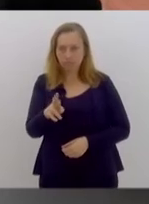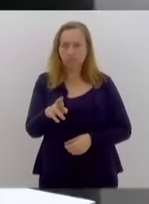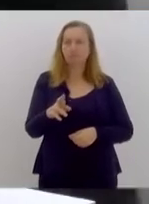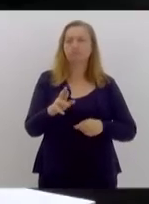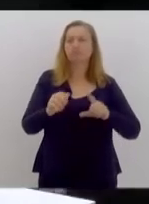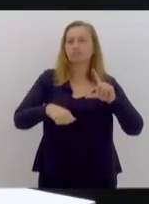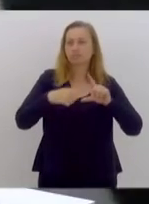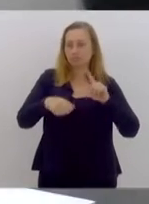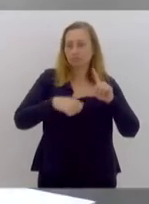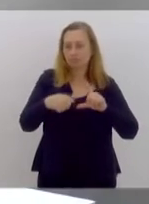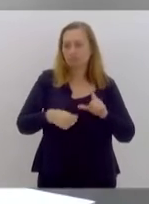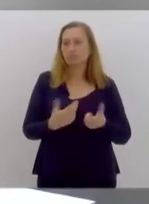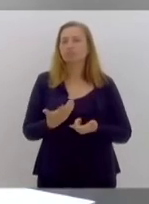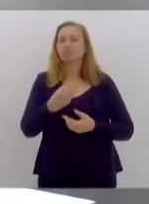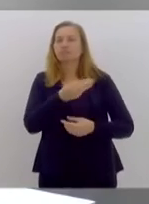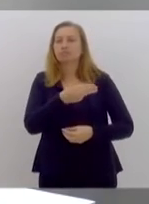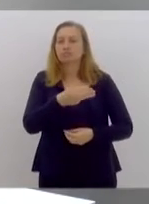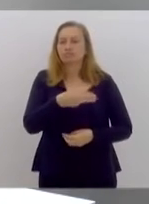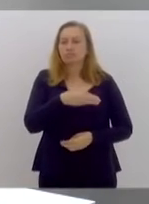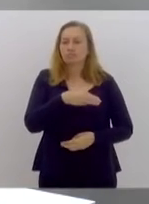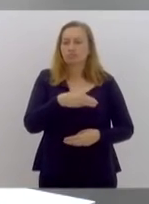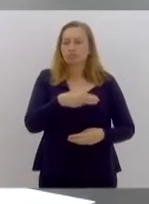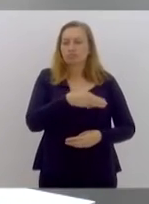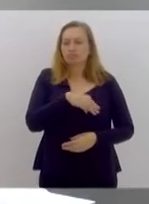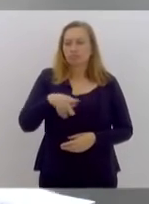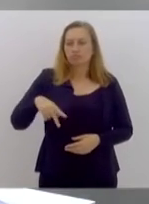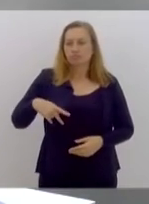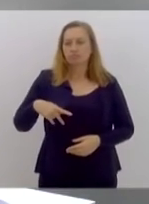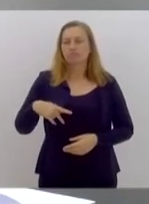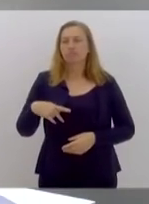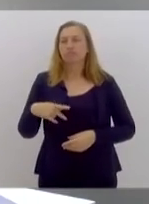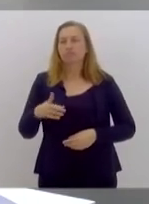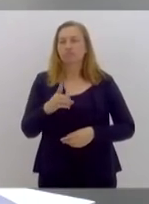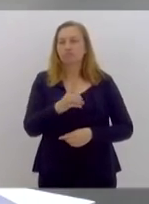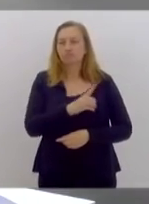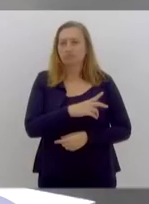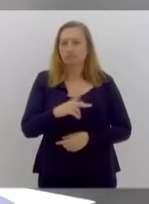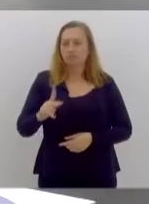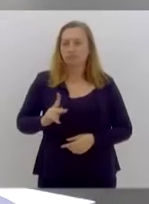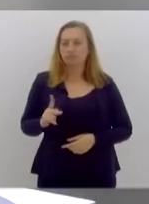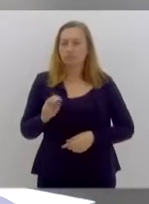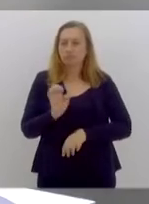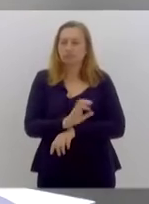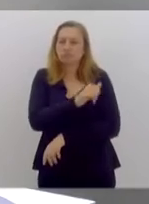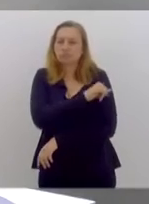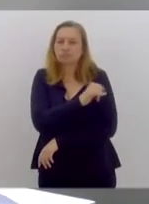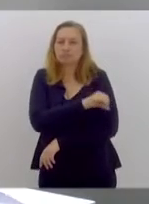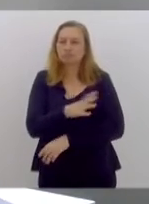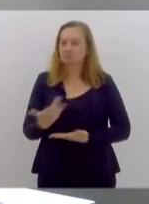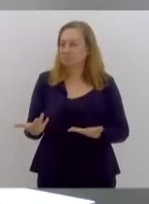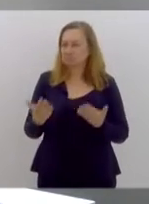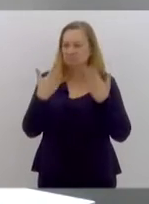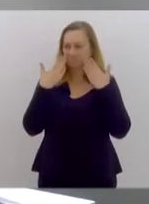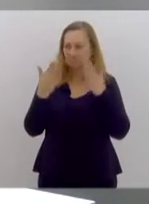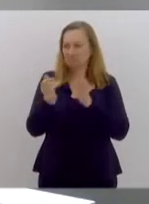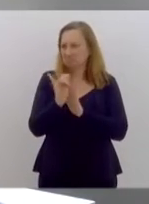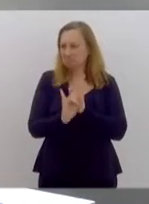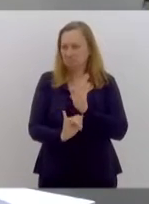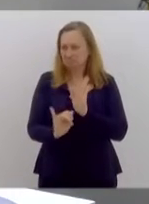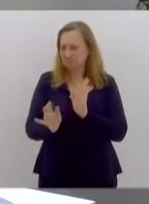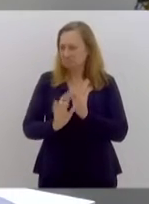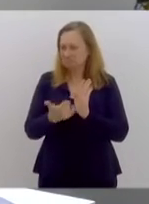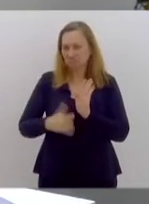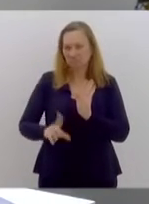logística e ao Ministério Público e a Defensoria Pública do Estado do Rio de Janeiro Enfim então em linhas Gerais é isso não precisa apresentar de novo relatório porque já foi